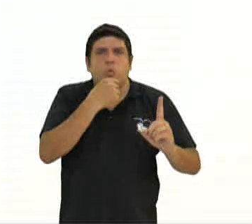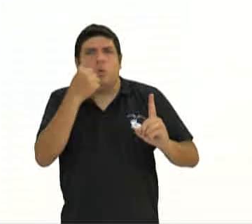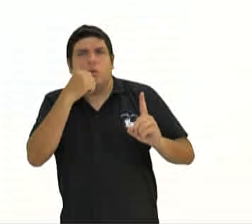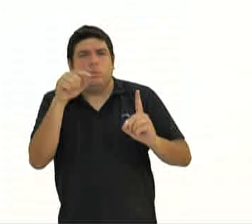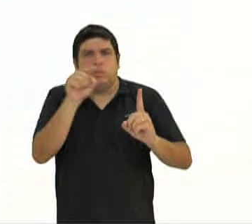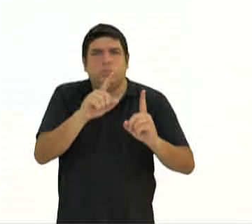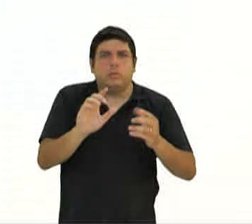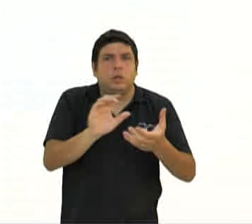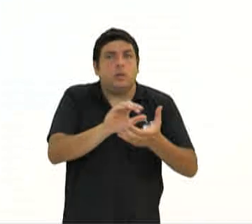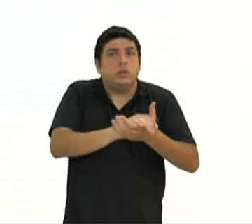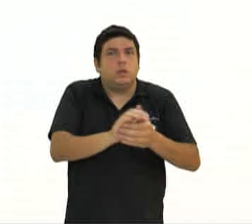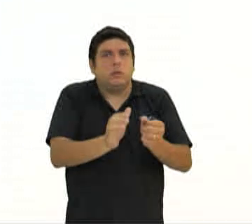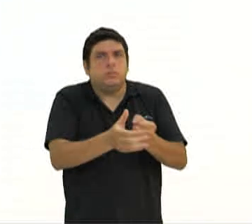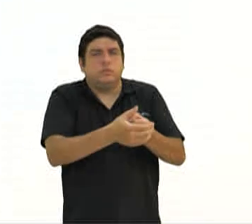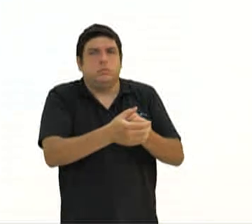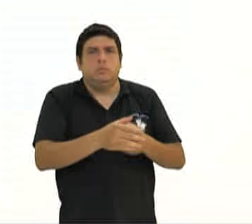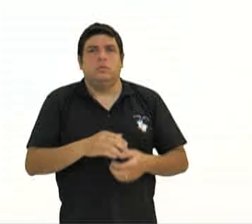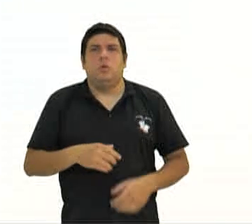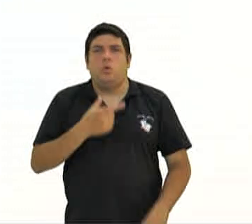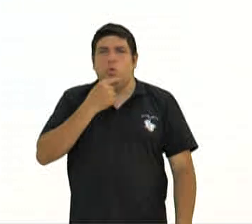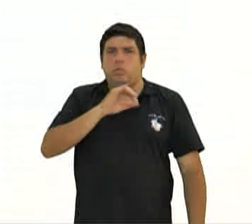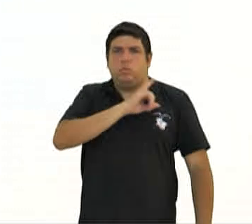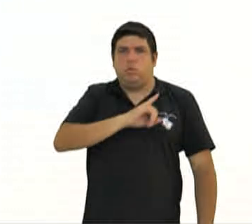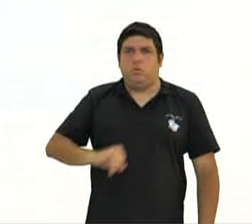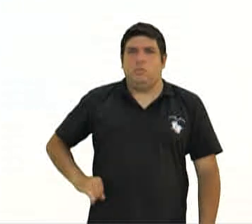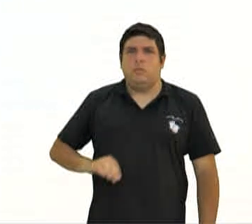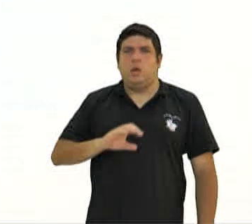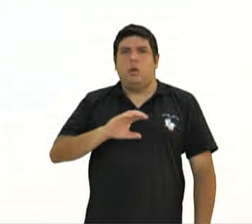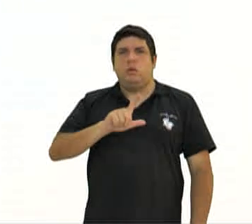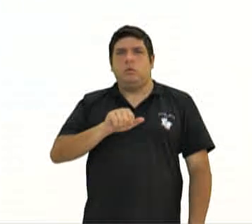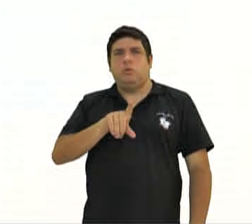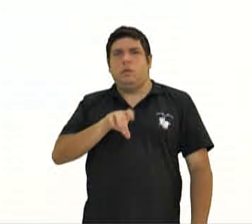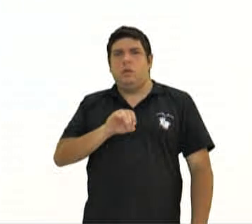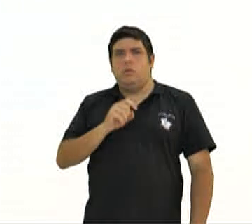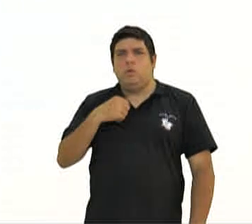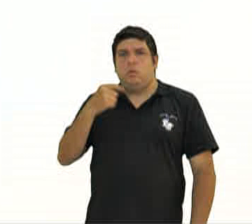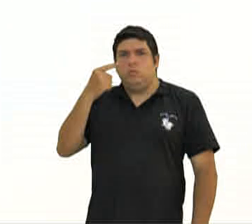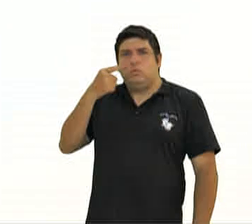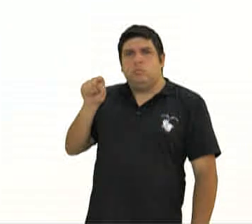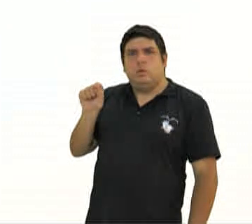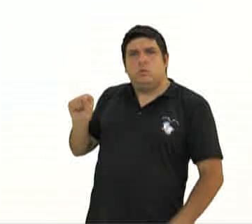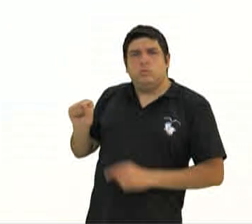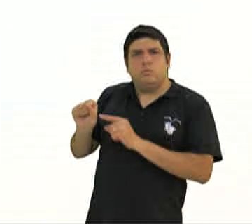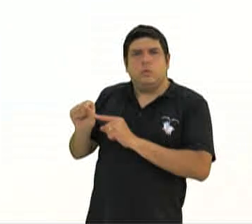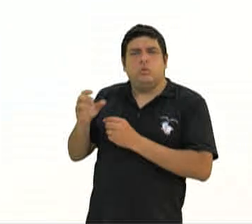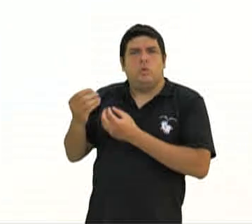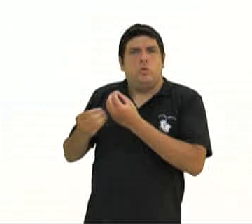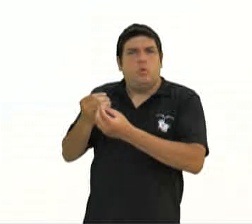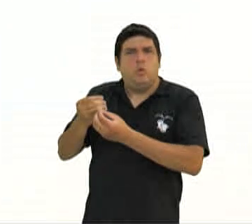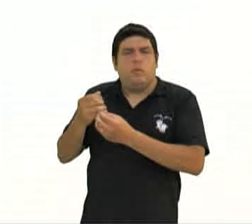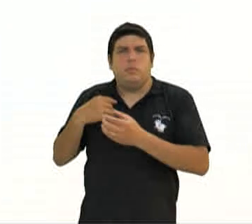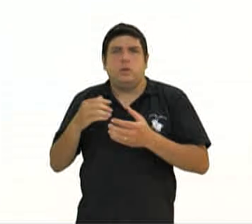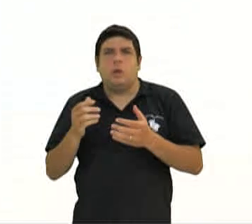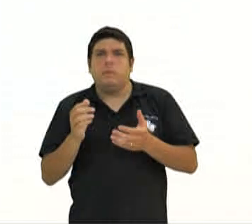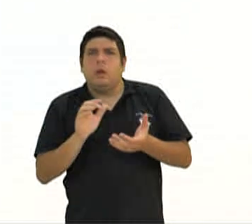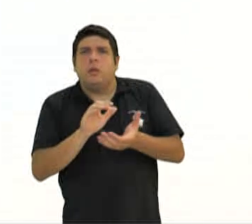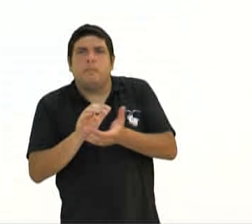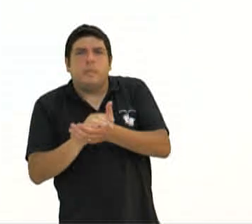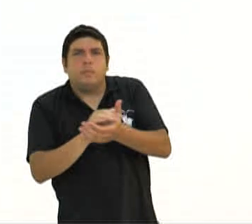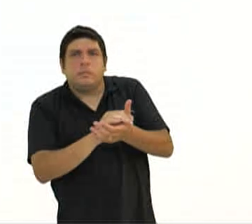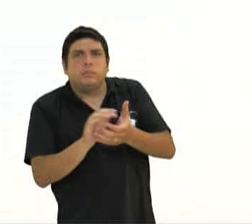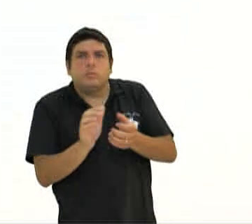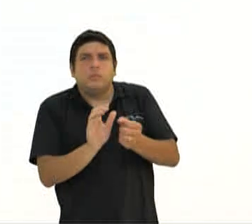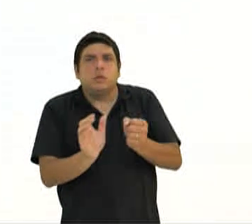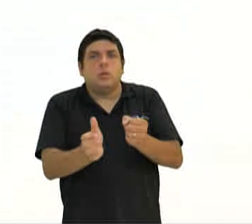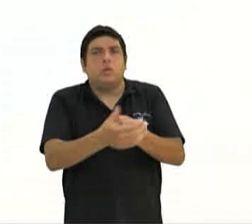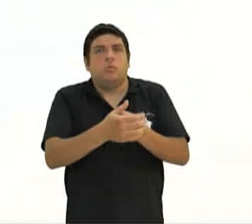condenado à morte pelo imperador Cláudio II, quando ele descobriu que o padre estava casando a galera lá de maneira